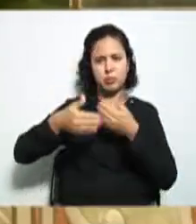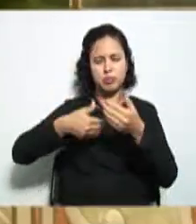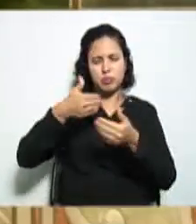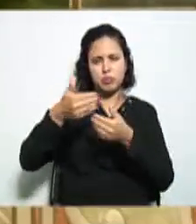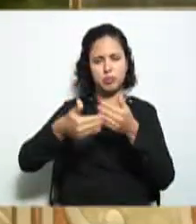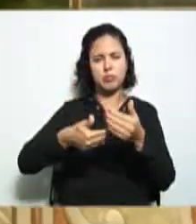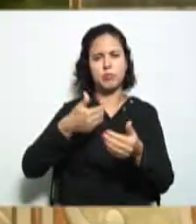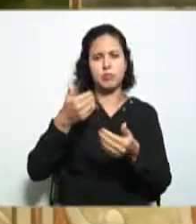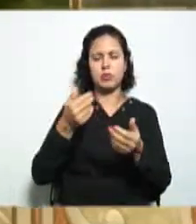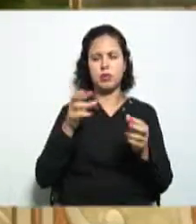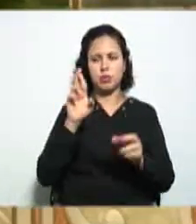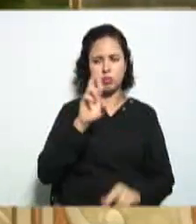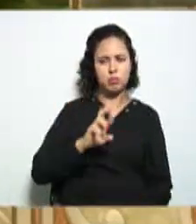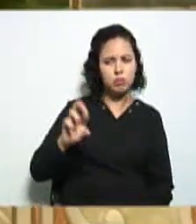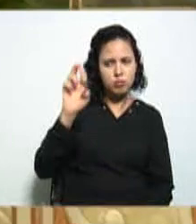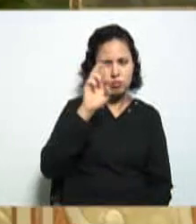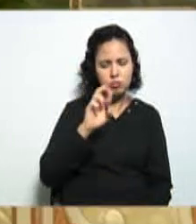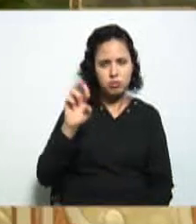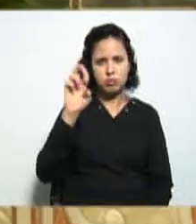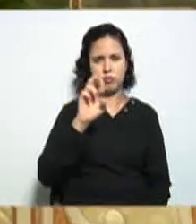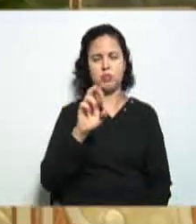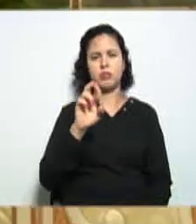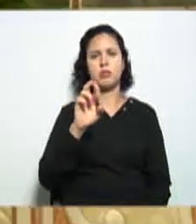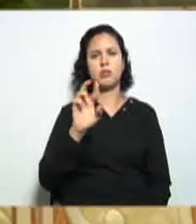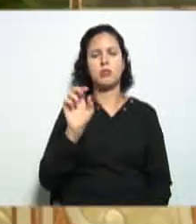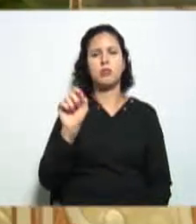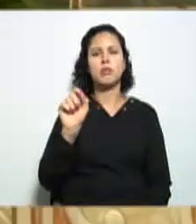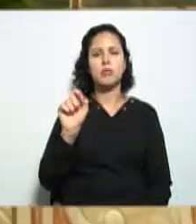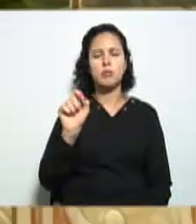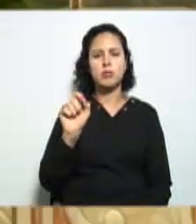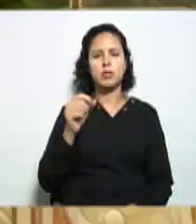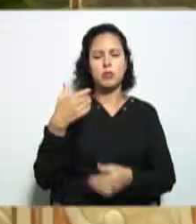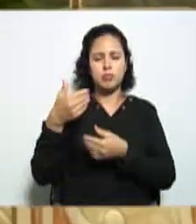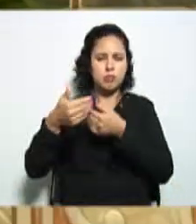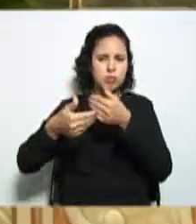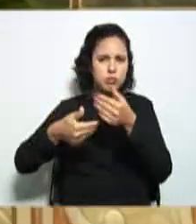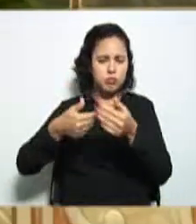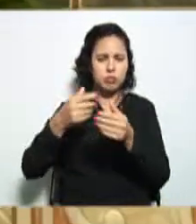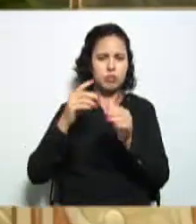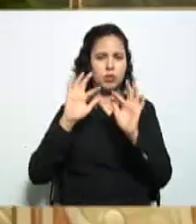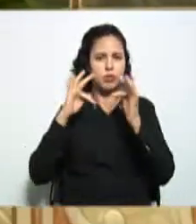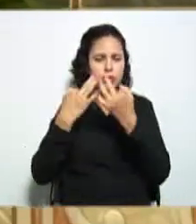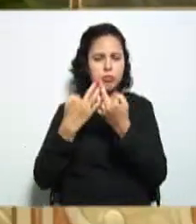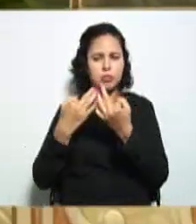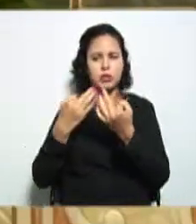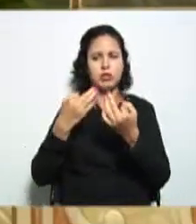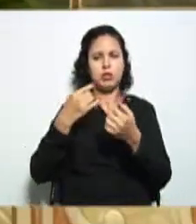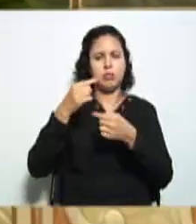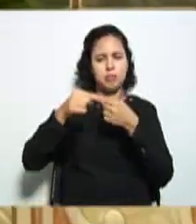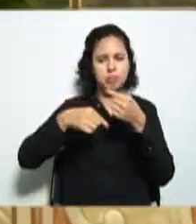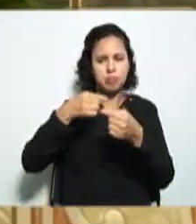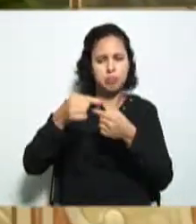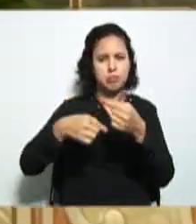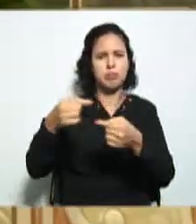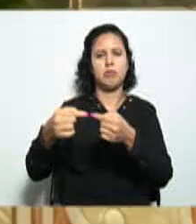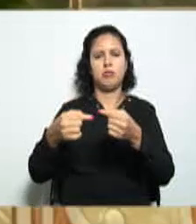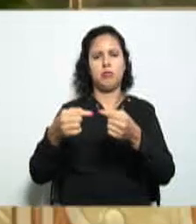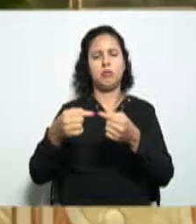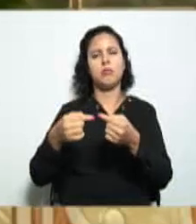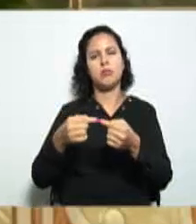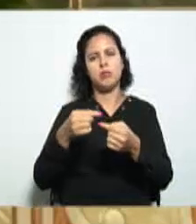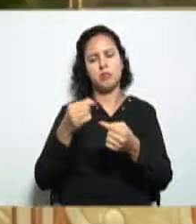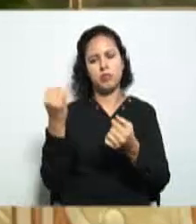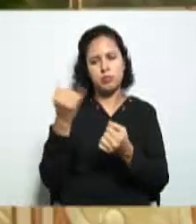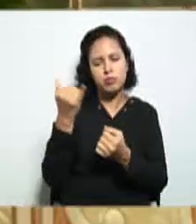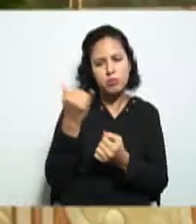nossa observação mais imediata, e passamos isso de pai para filho, de geração em geração, ele tende a ser